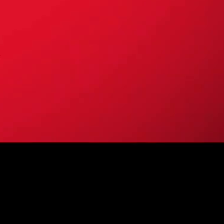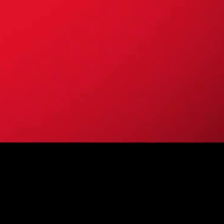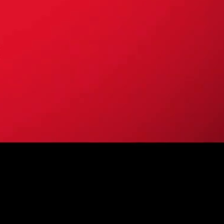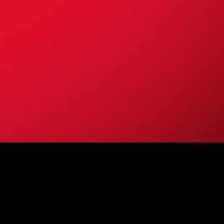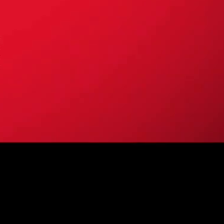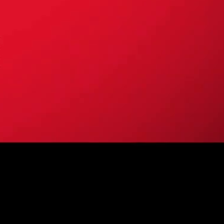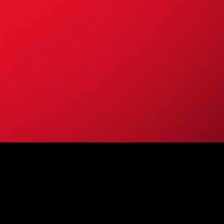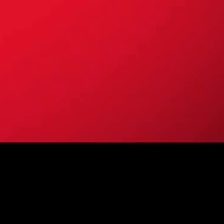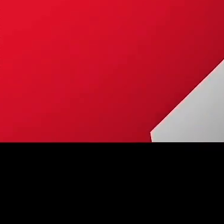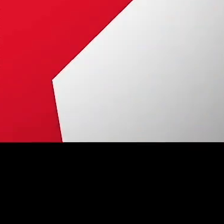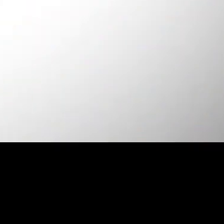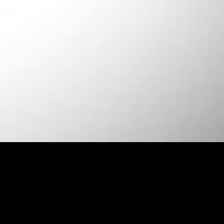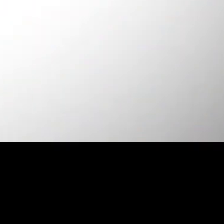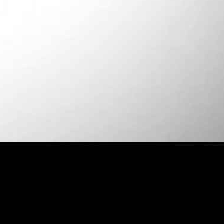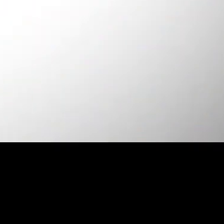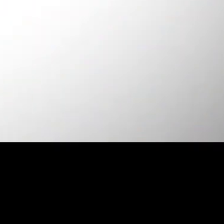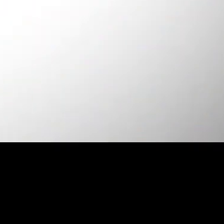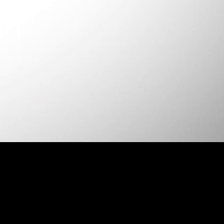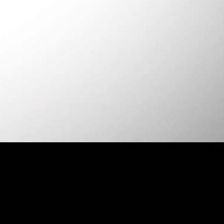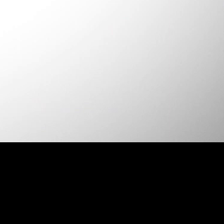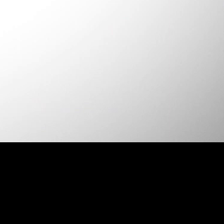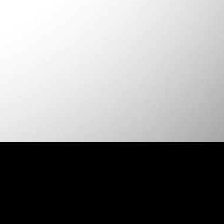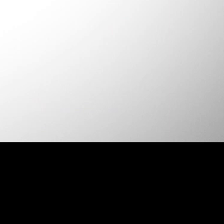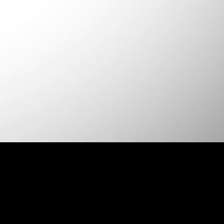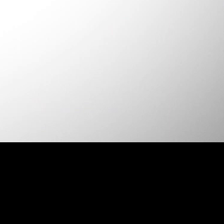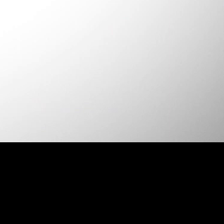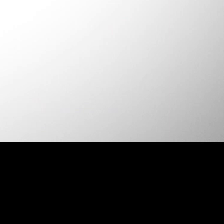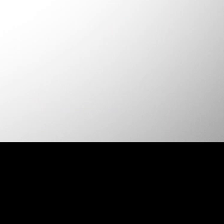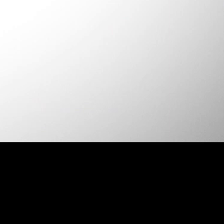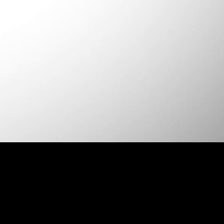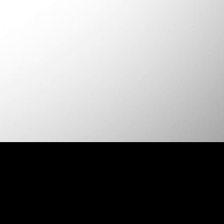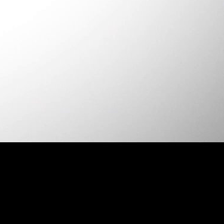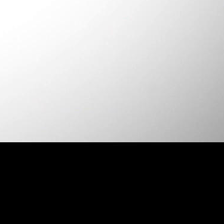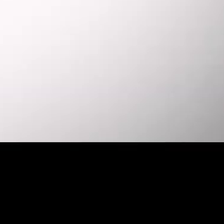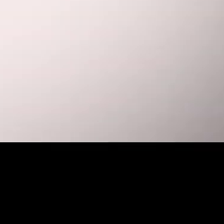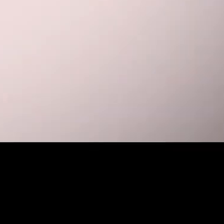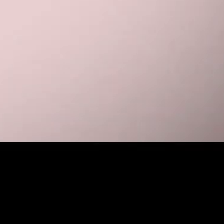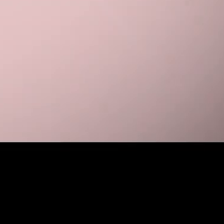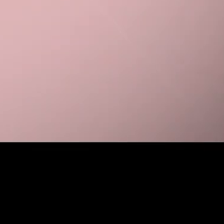TV PT. Aqui brilha uma estrela.